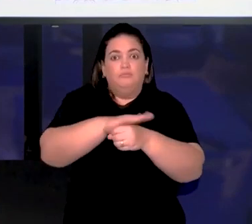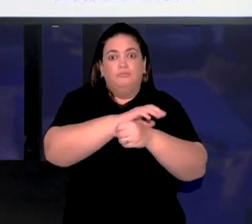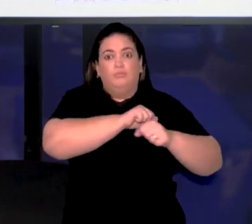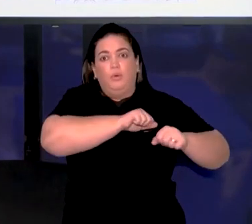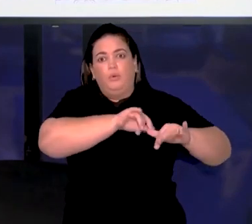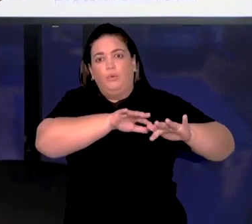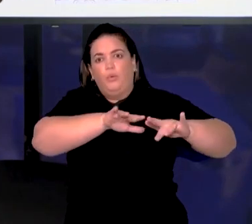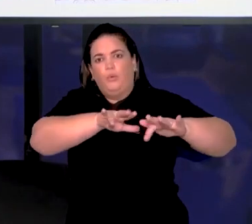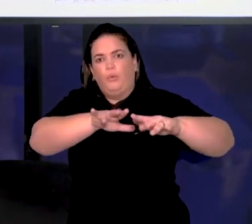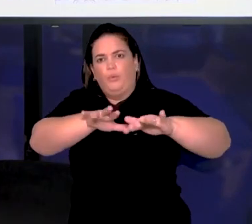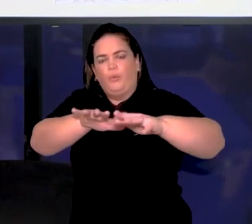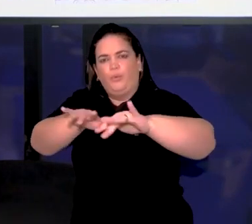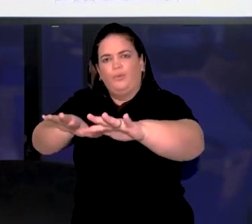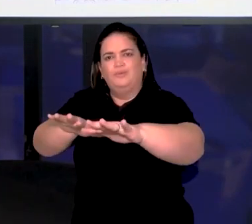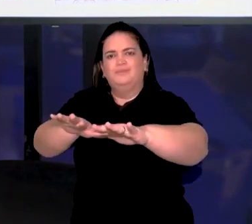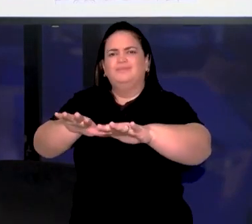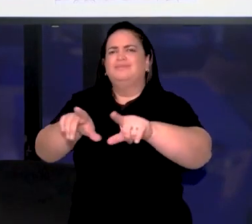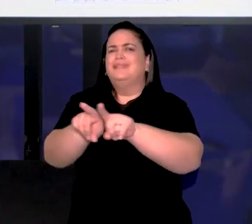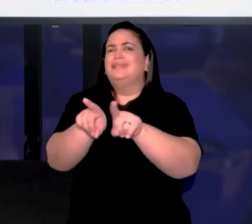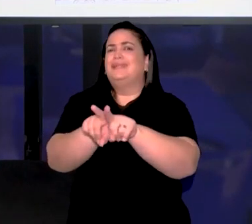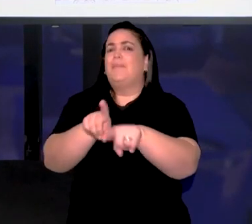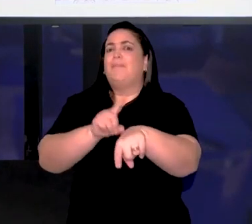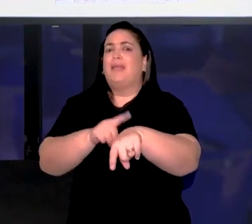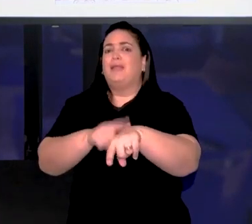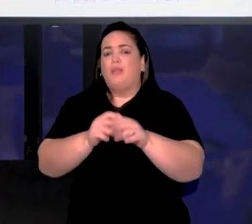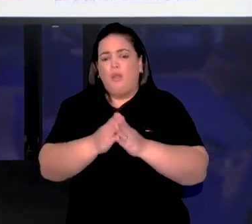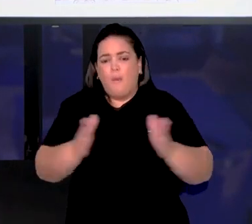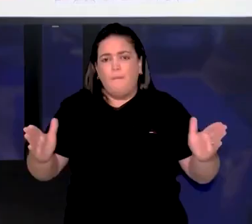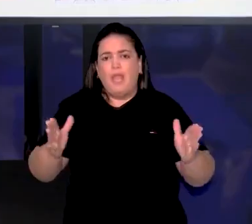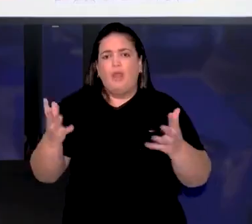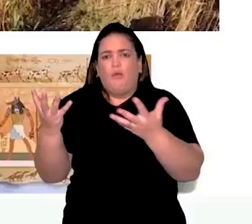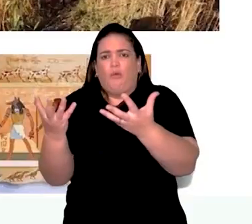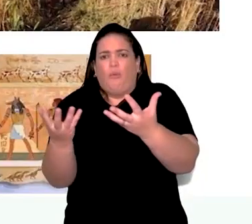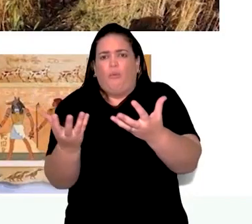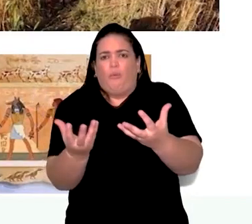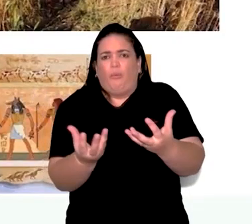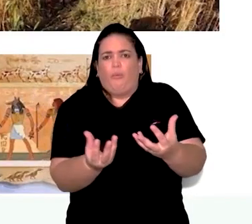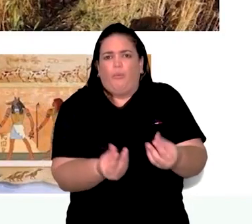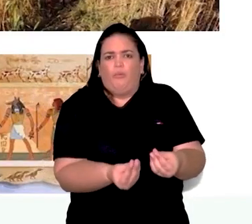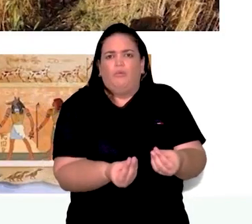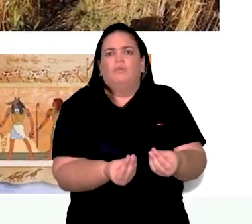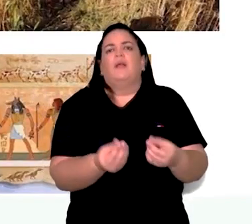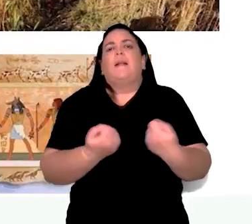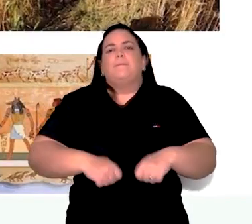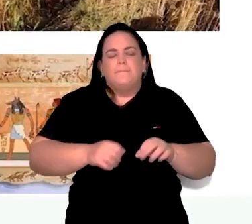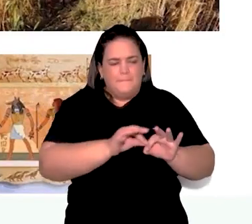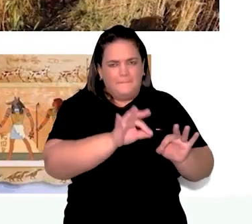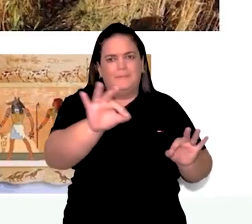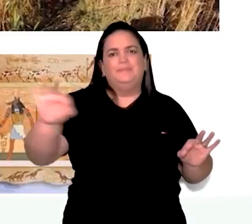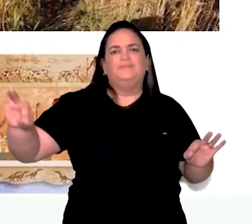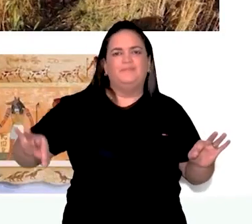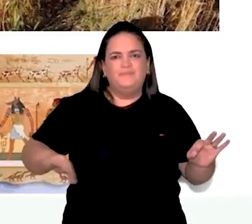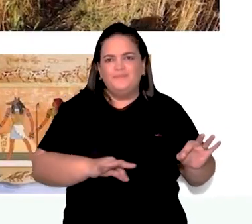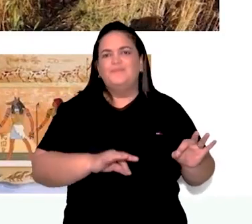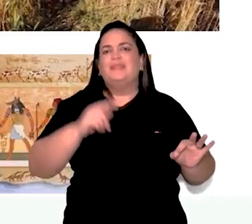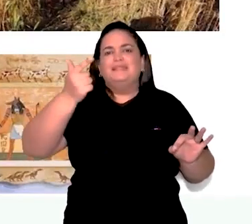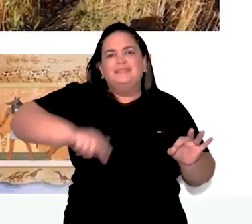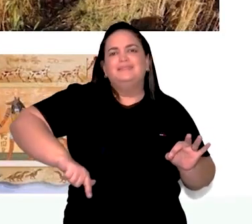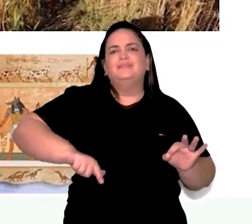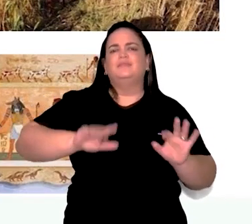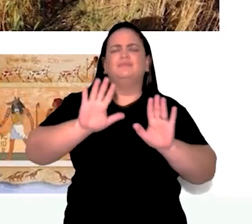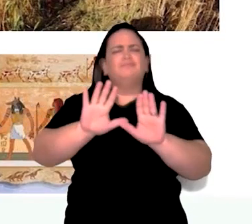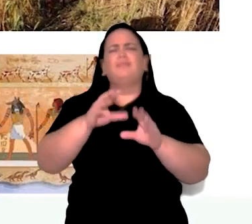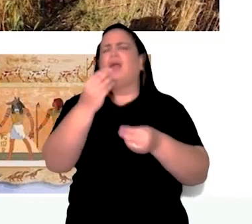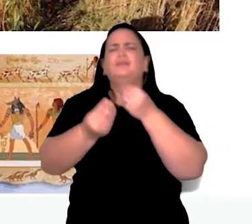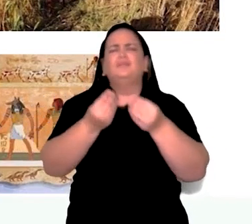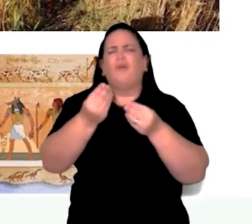invadia esses terrenos e quando secava, tinha que medir de novo. Eita, professor, mas como eram feitas essas medidas? Mas